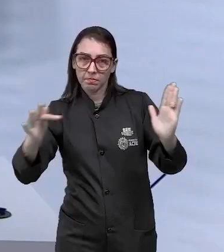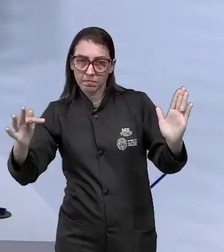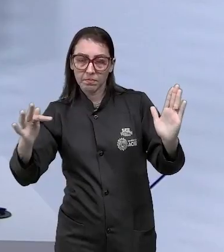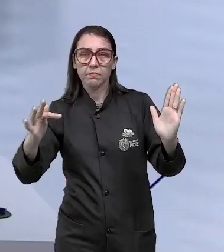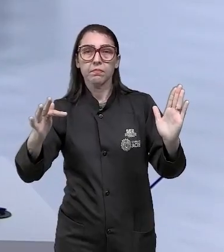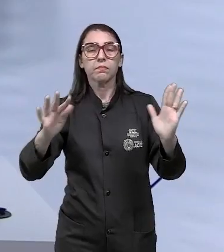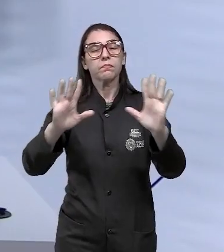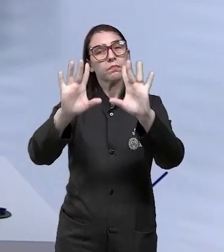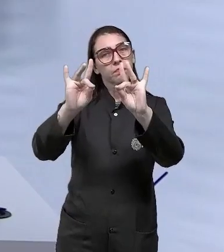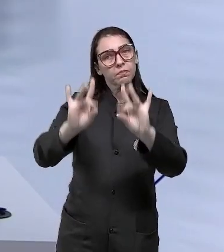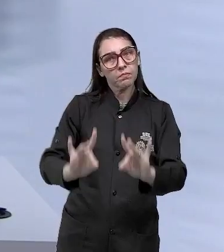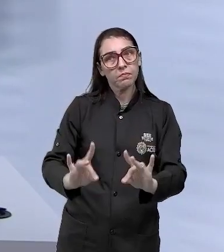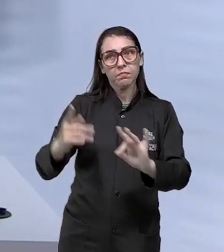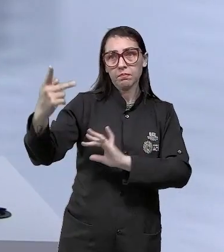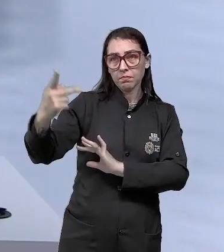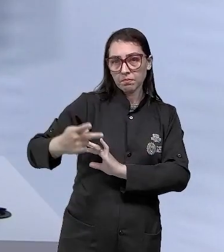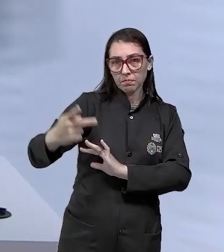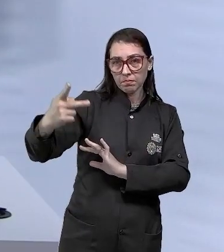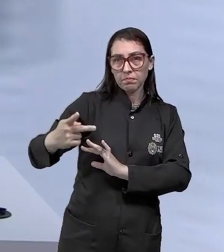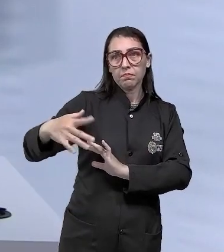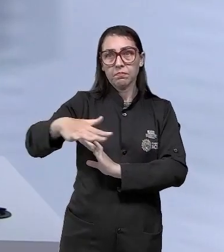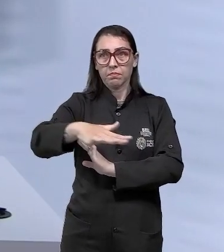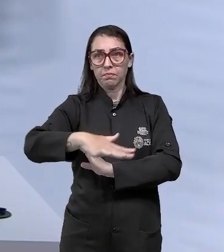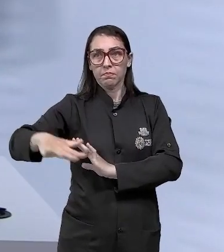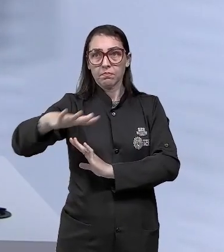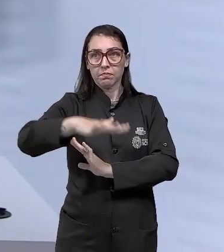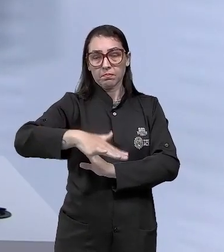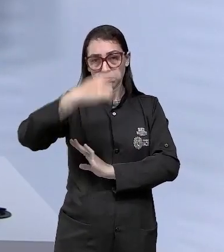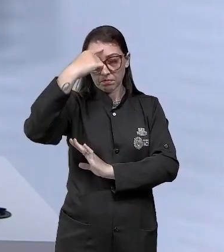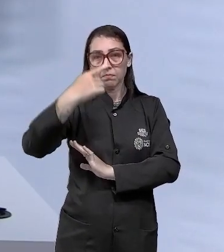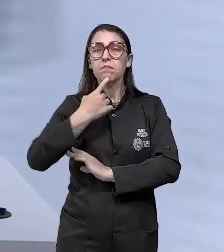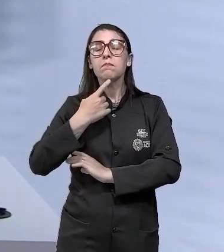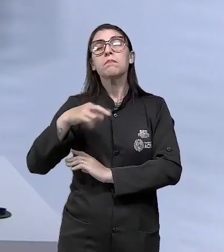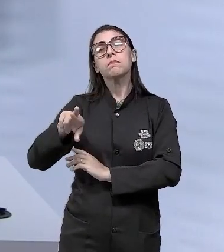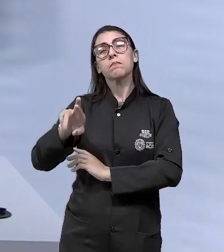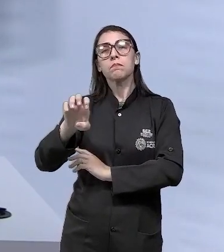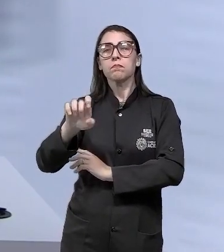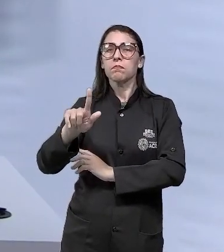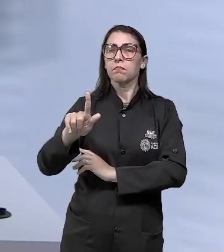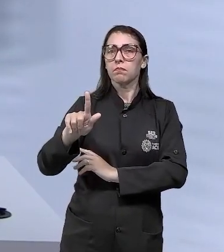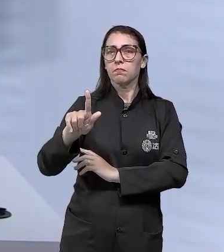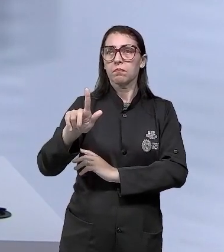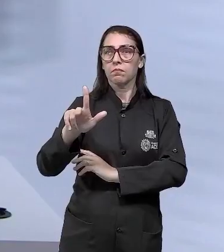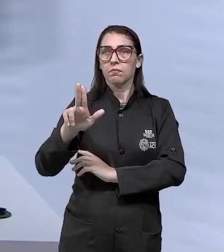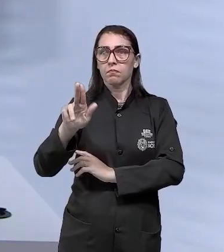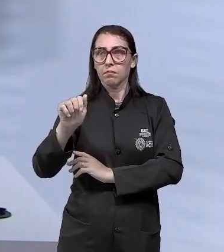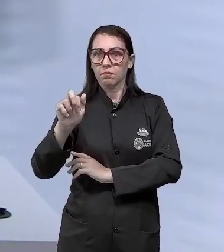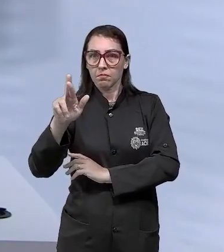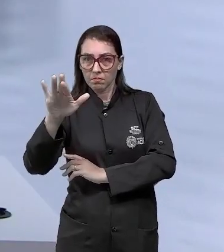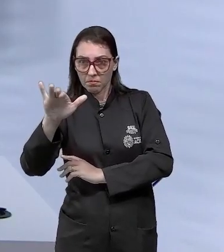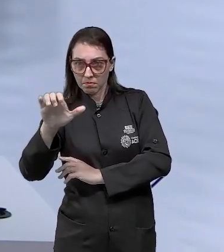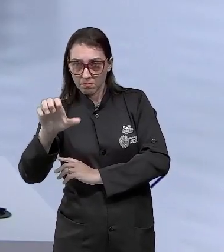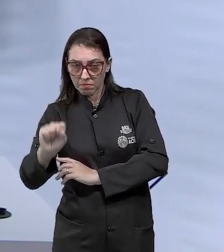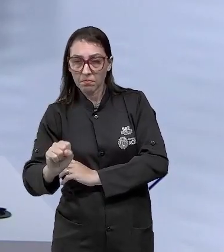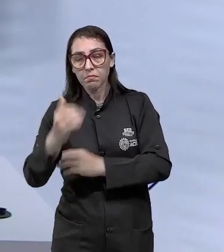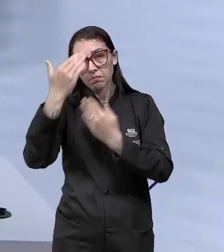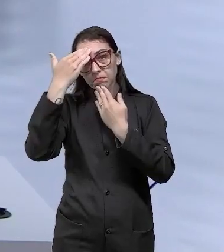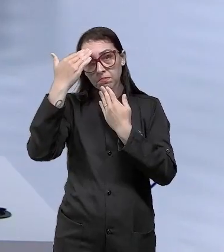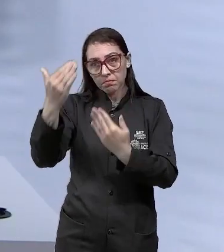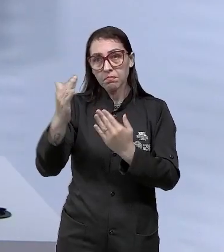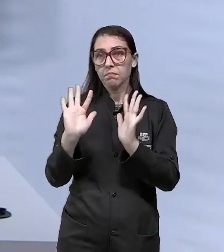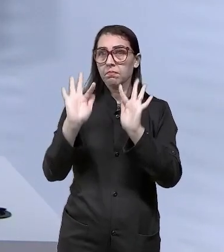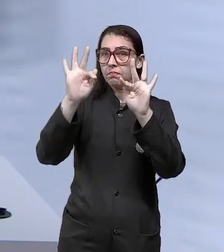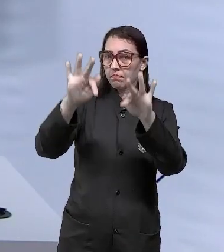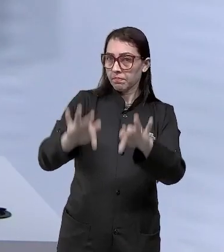elas descrevem o perímetro e a área de figuras regulares. Pois bem, eu agradeço por você ter ficado comigo aqui até o